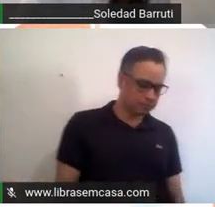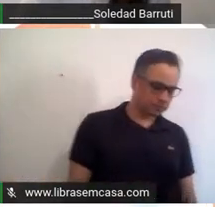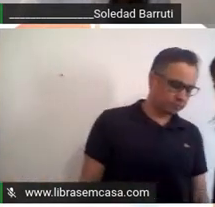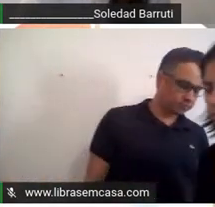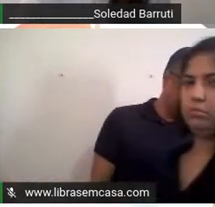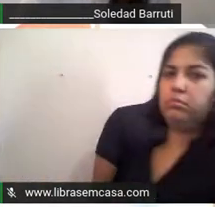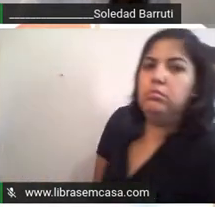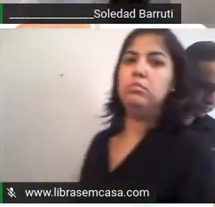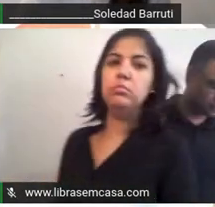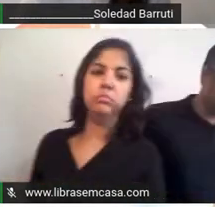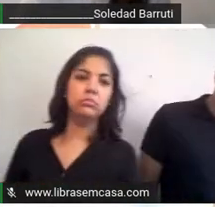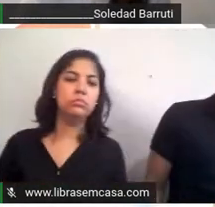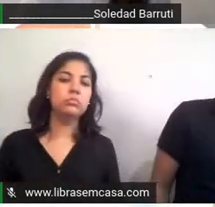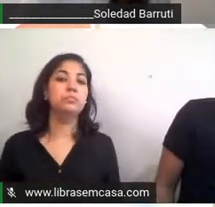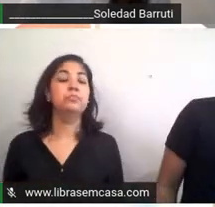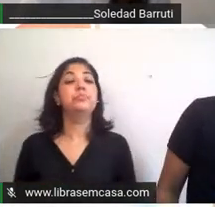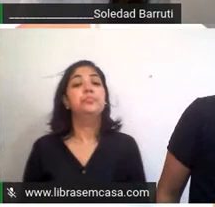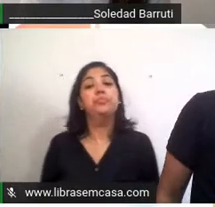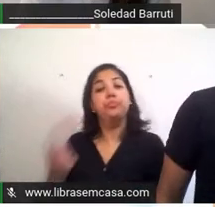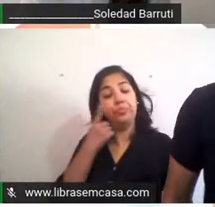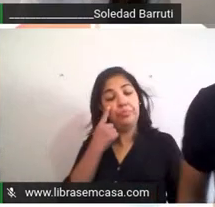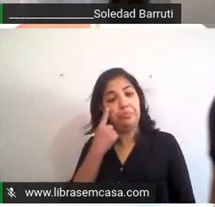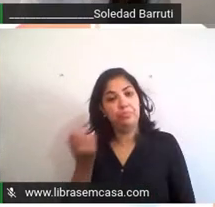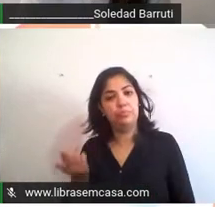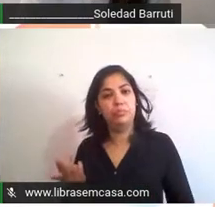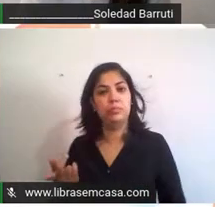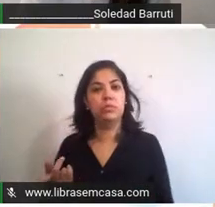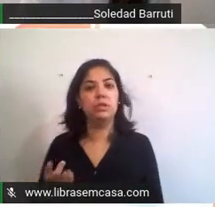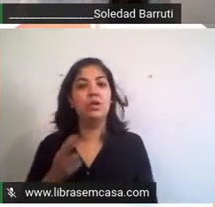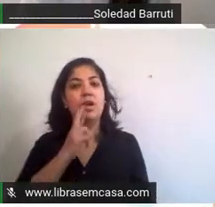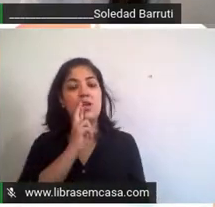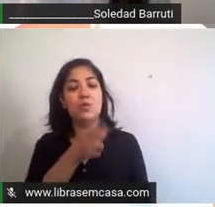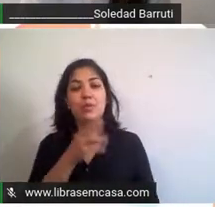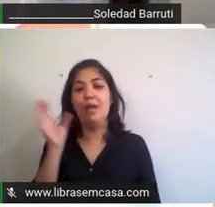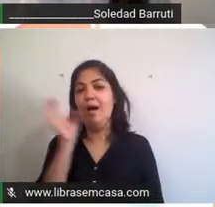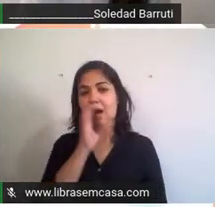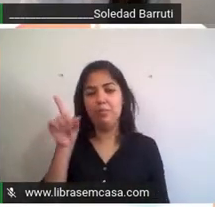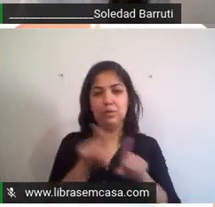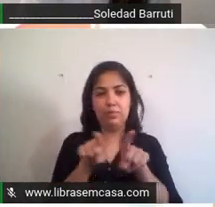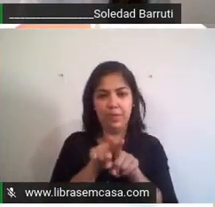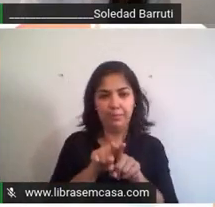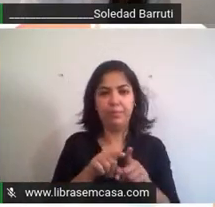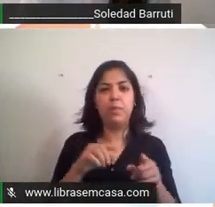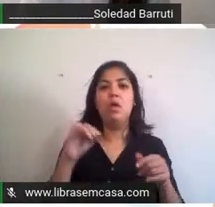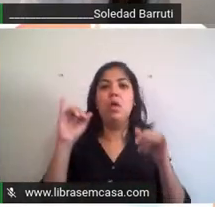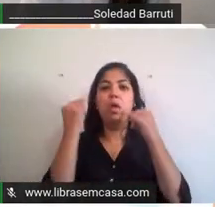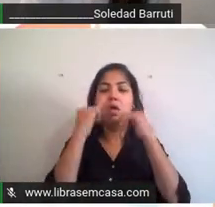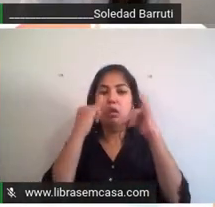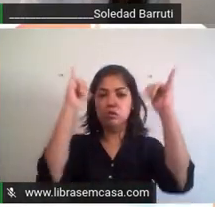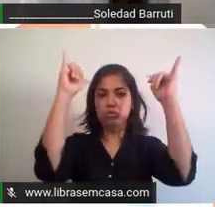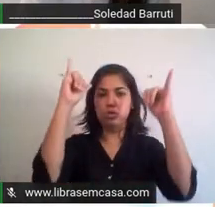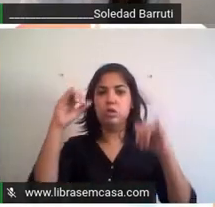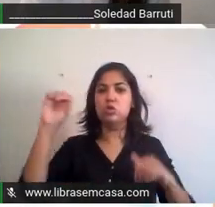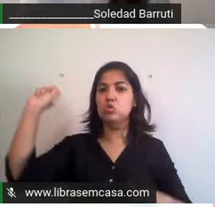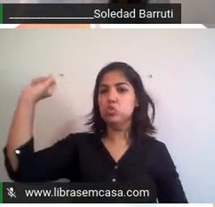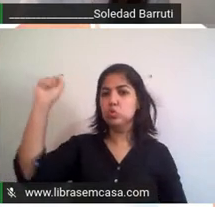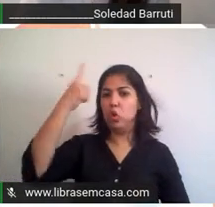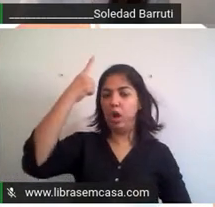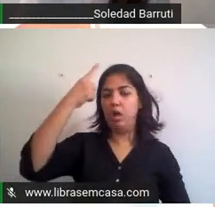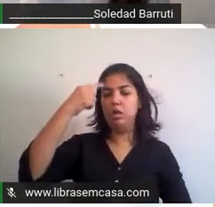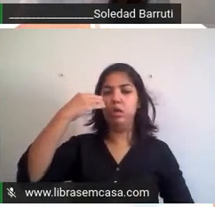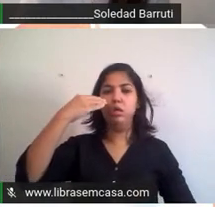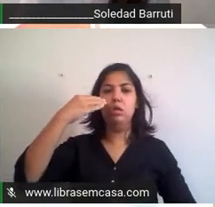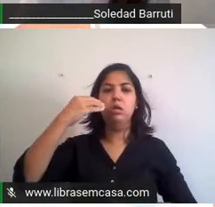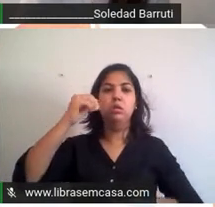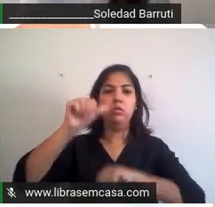resíduos? Olha, uma resposta rápida também. Energia solar, geração de